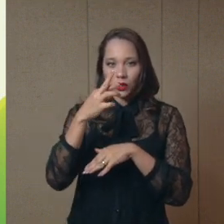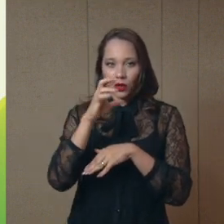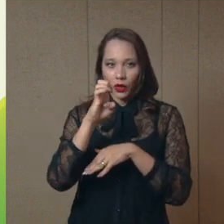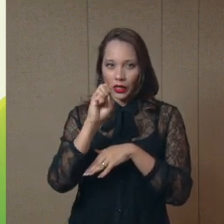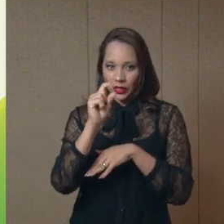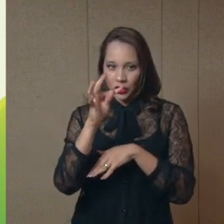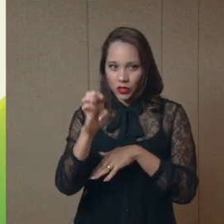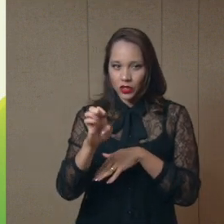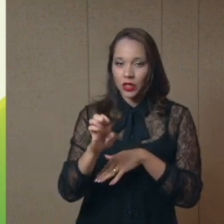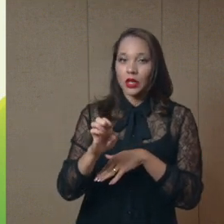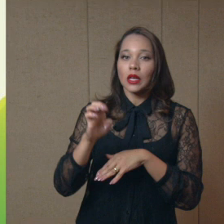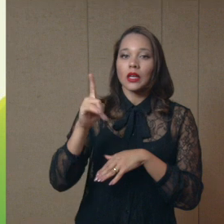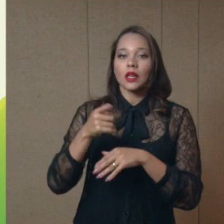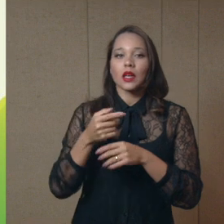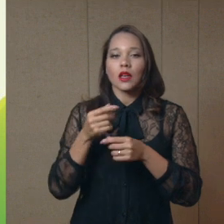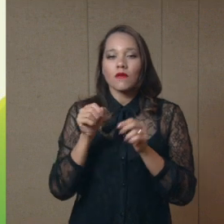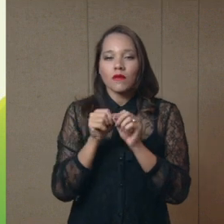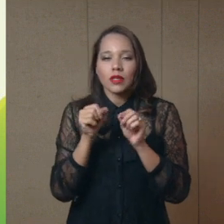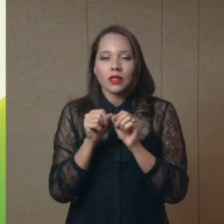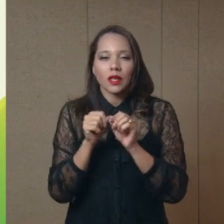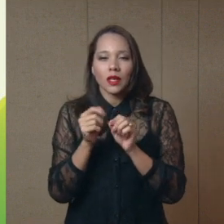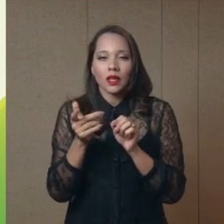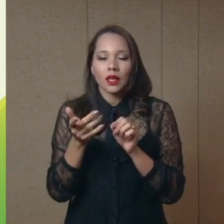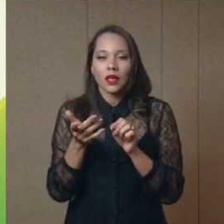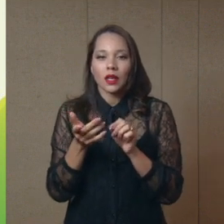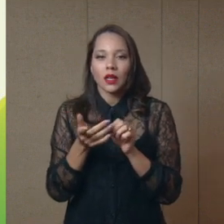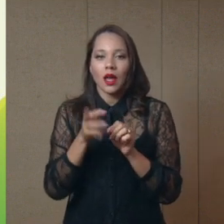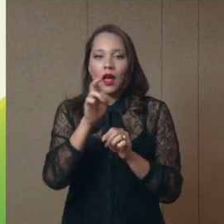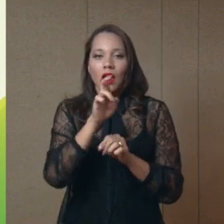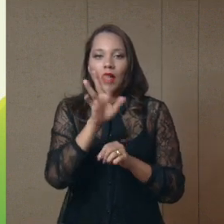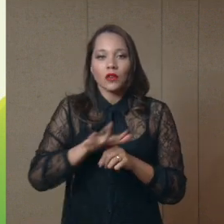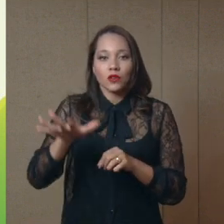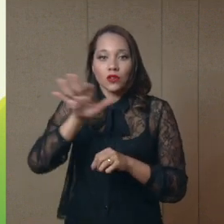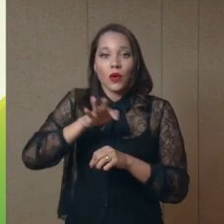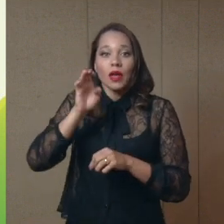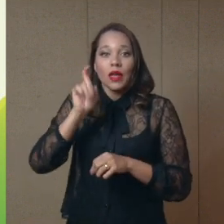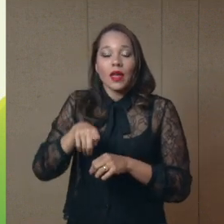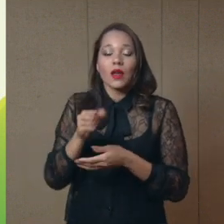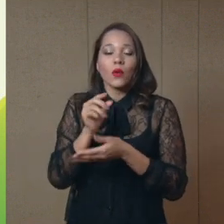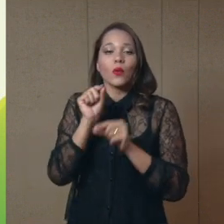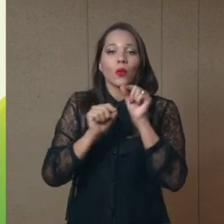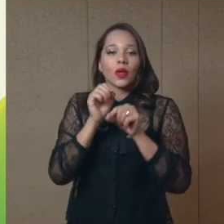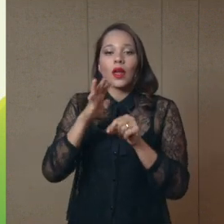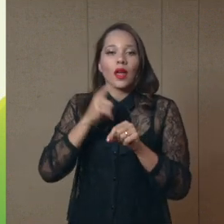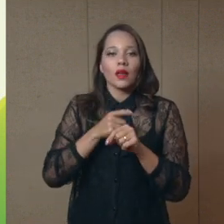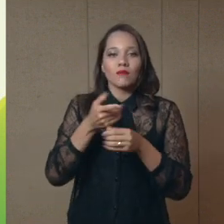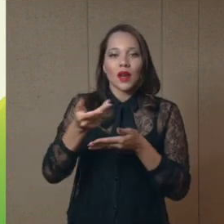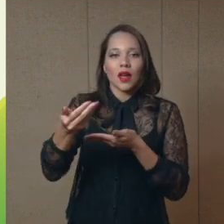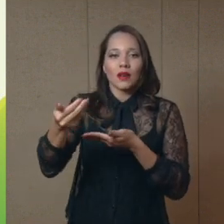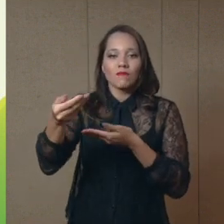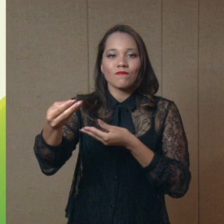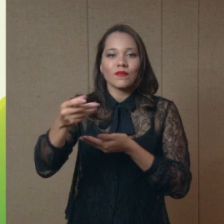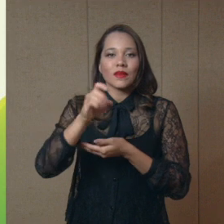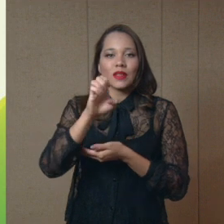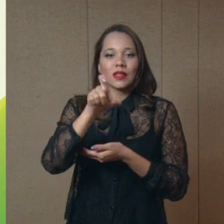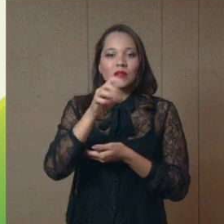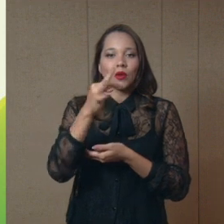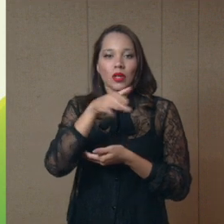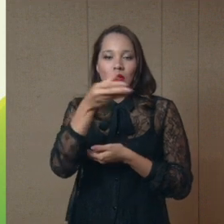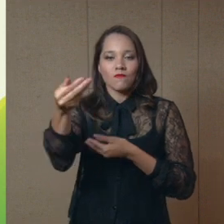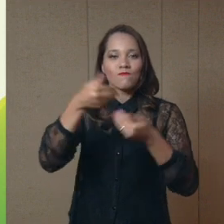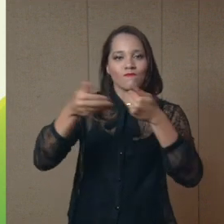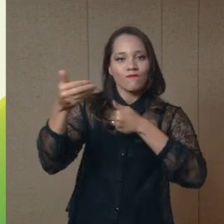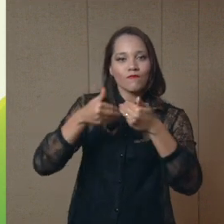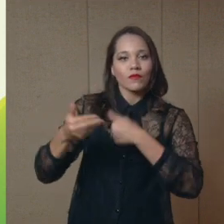mancha de que a produção é da região ela é basicamente para exportação a gente está falando de commodities